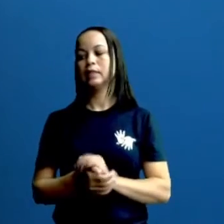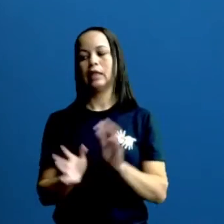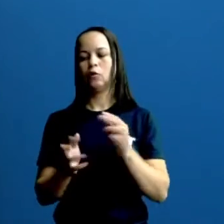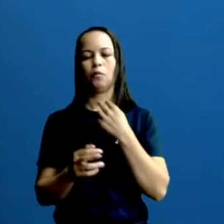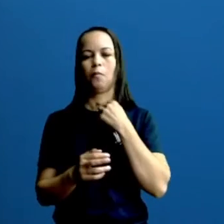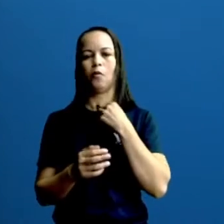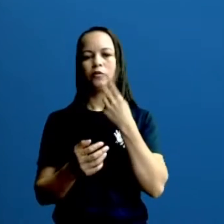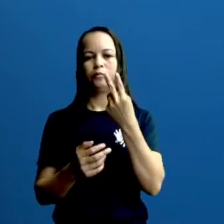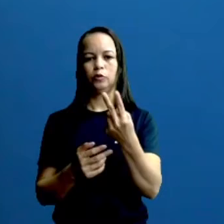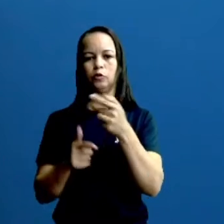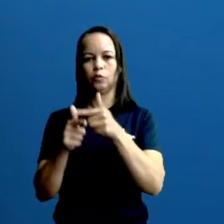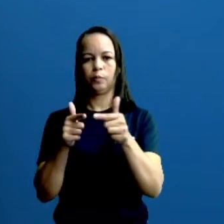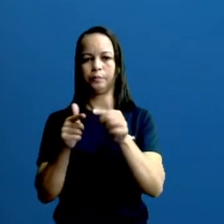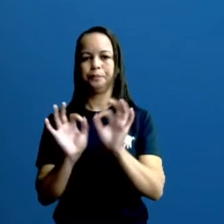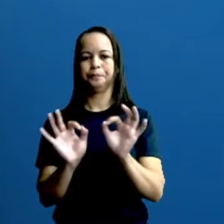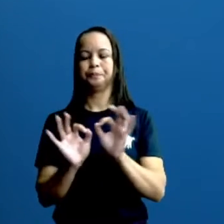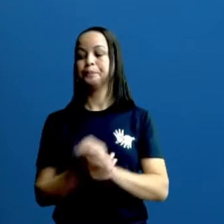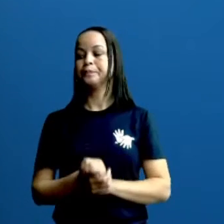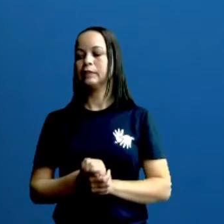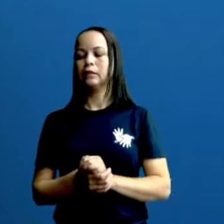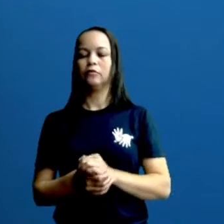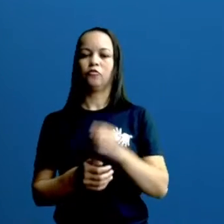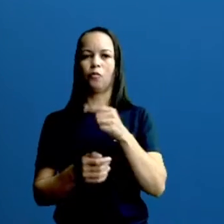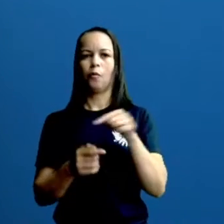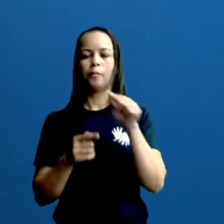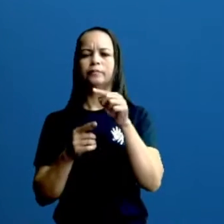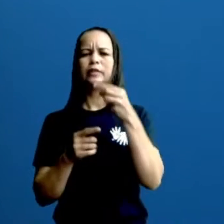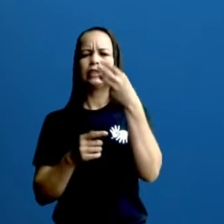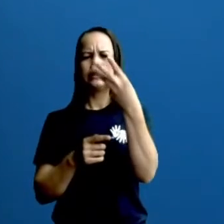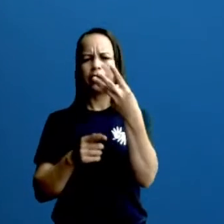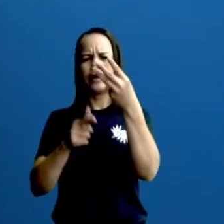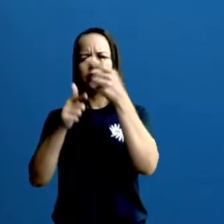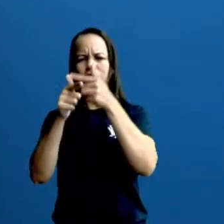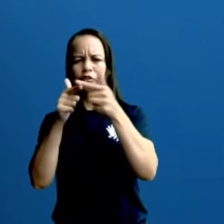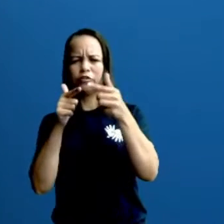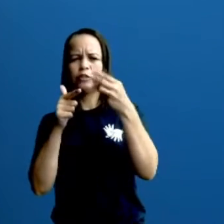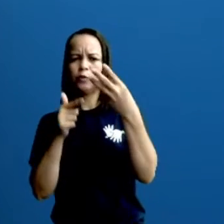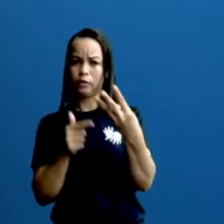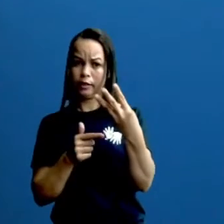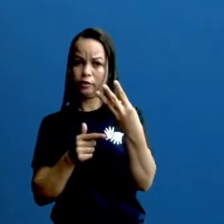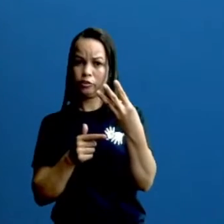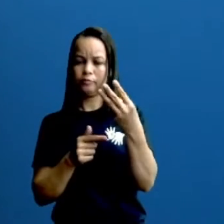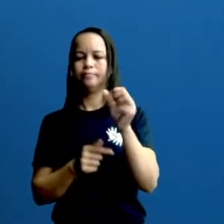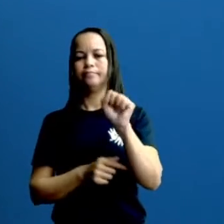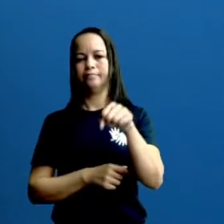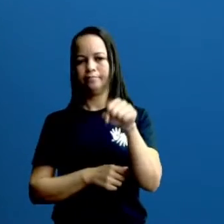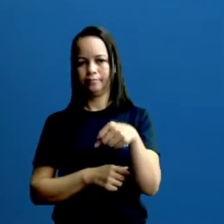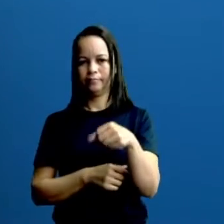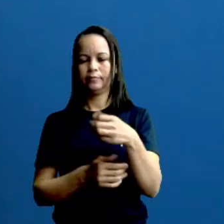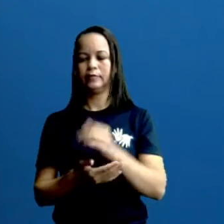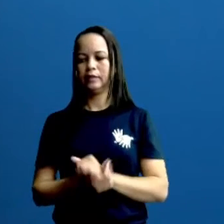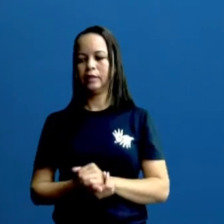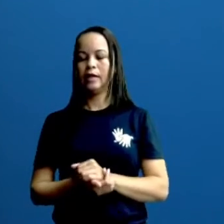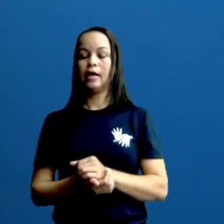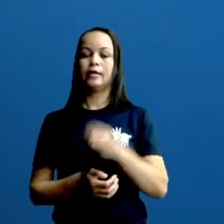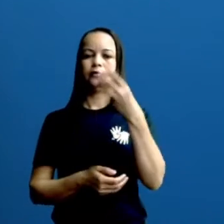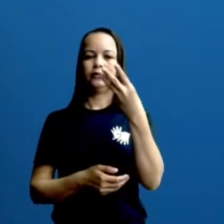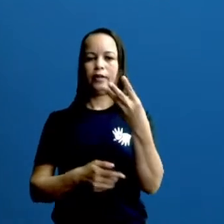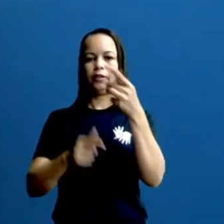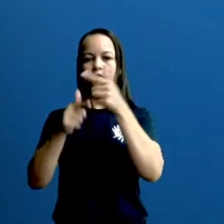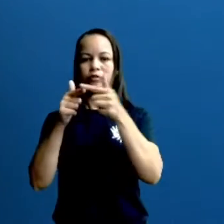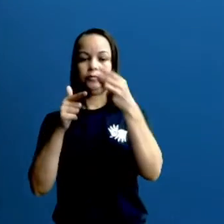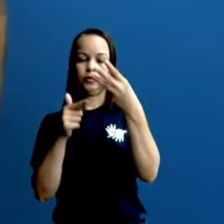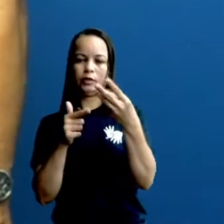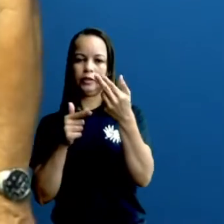pode dividir por 2. Vamos aumentar o divisor. O 3 é divisível por 3? Sim. 3 dividido